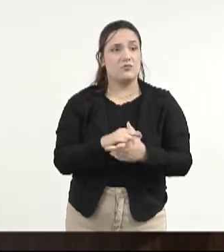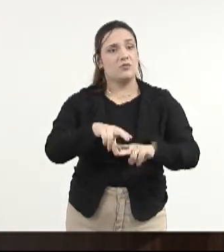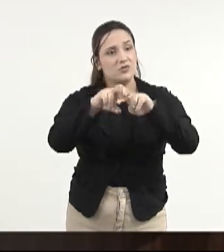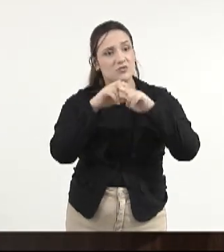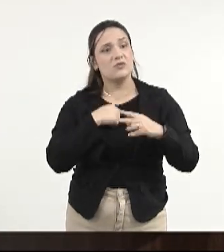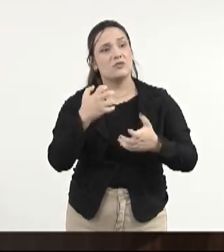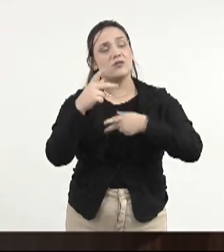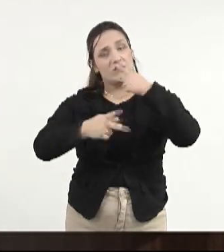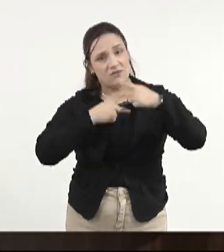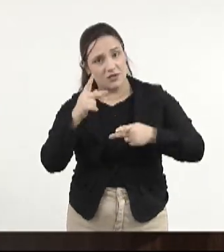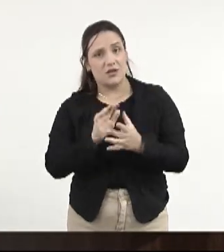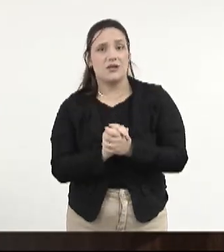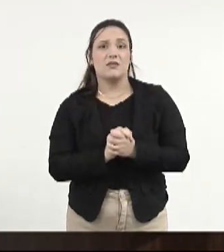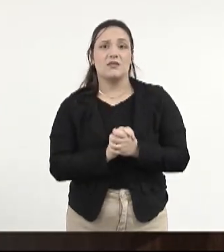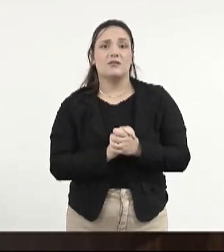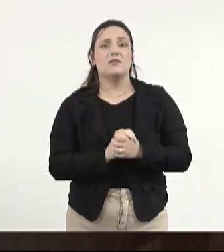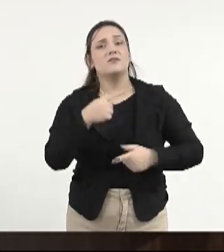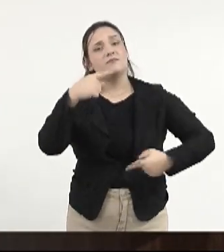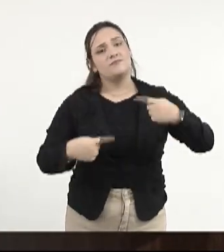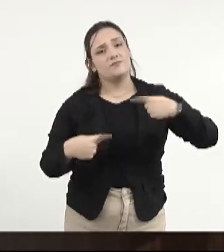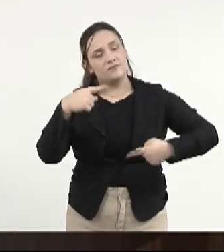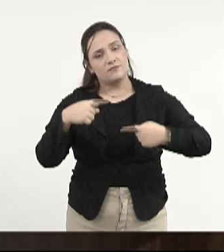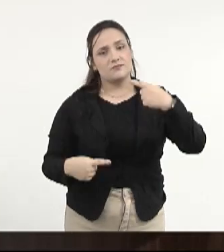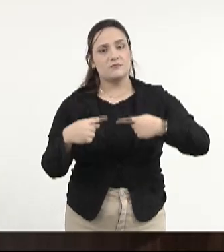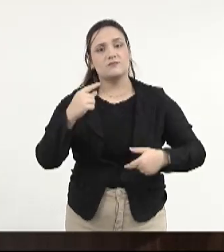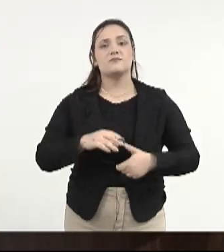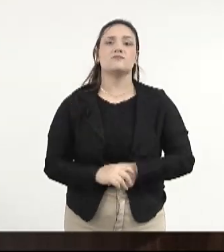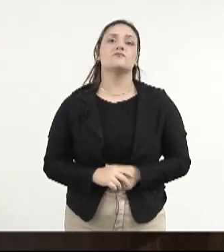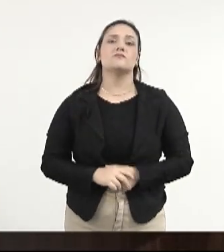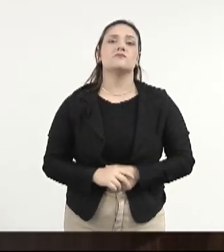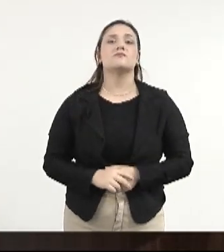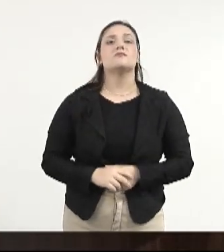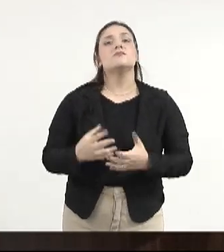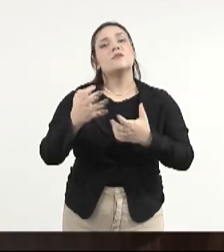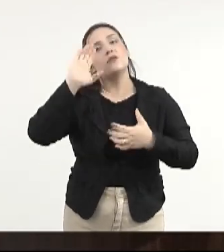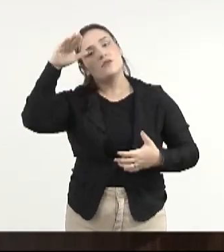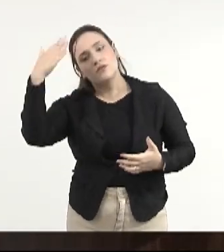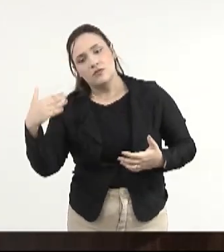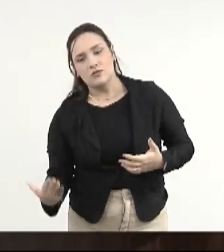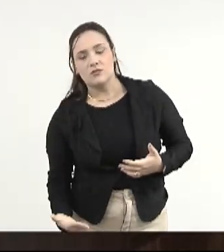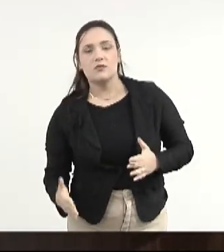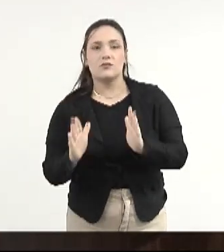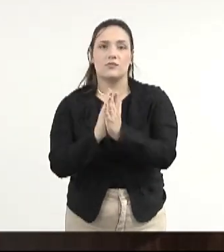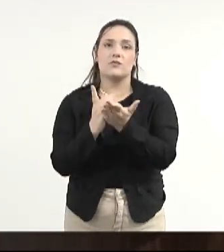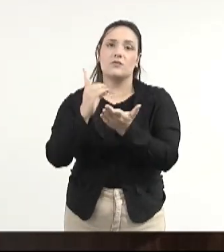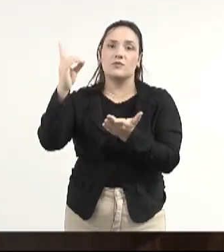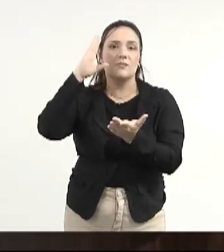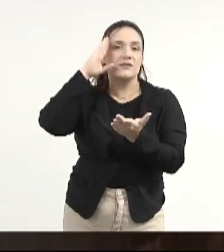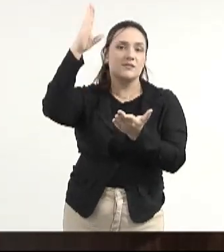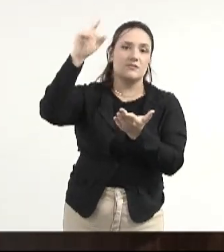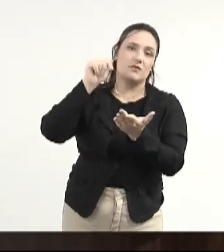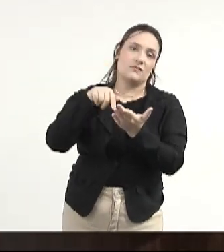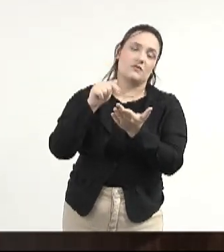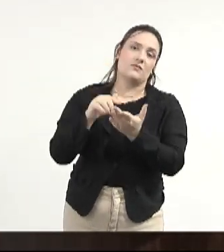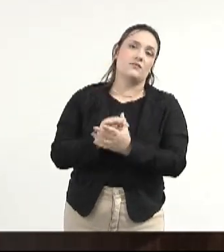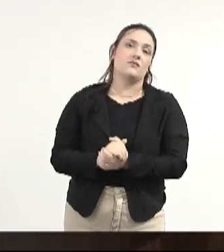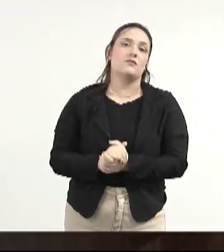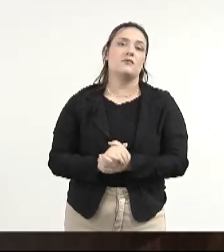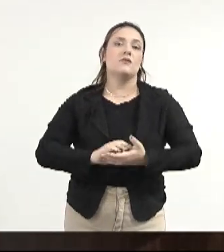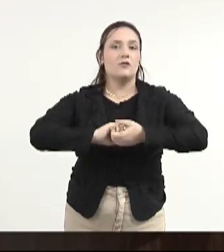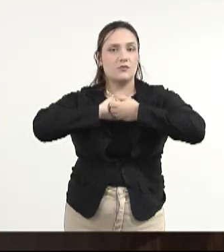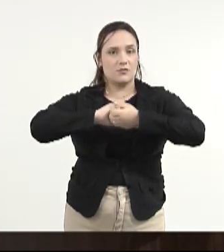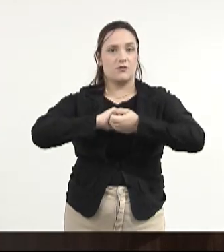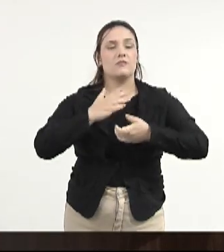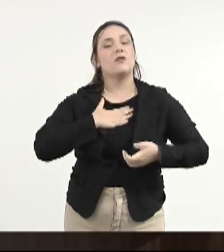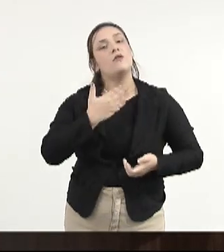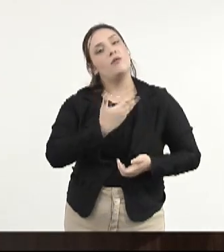fiz questão de fazer esse debate aqui para homenagear o livro de todos os livros e para